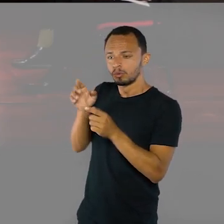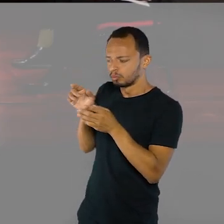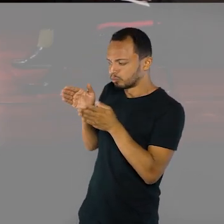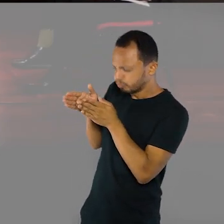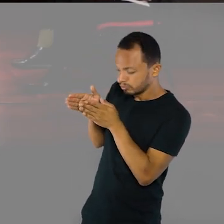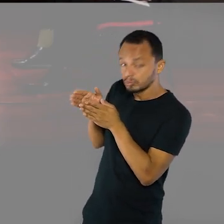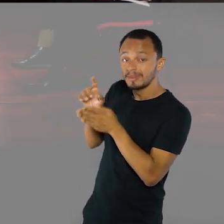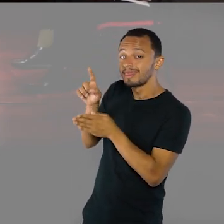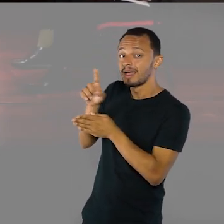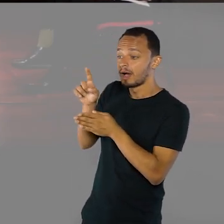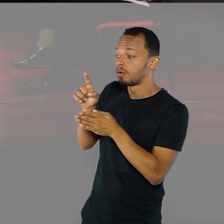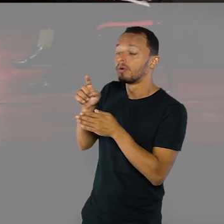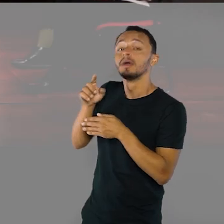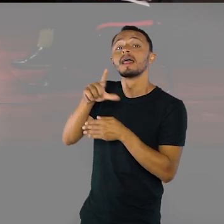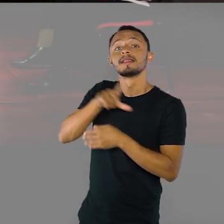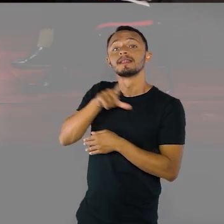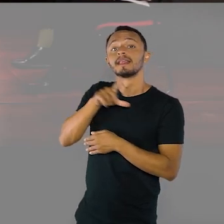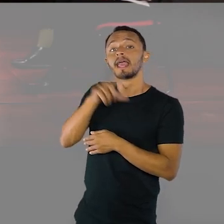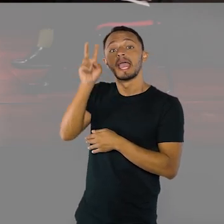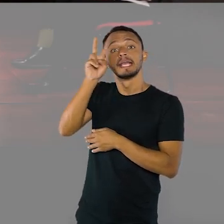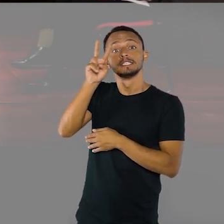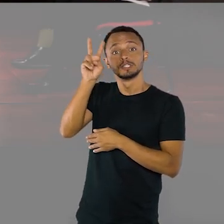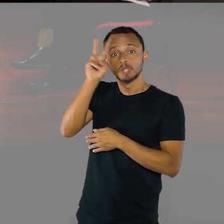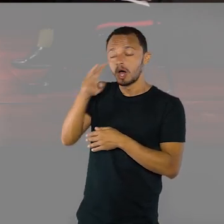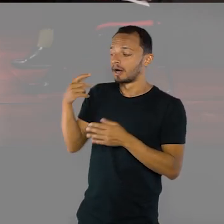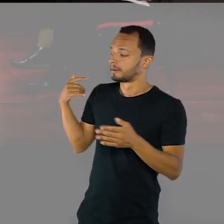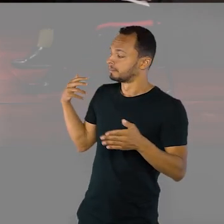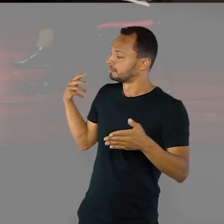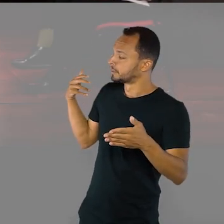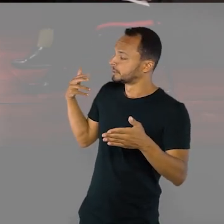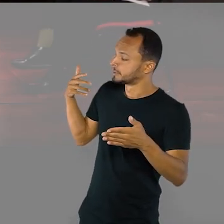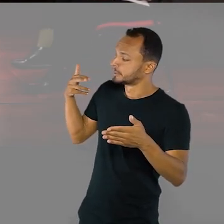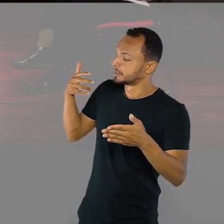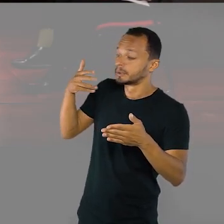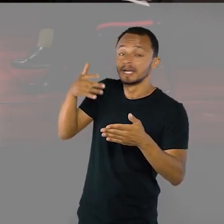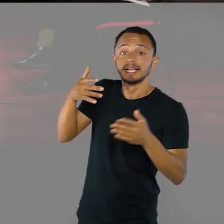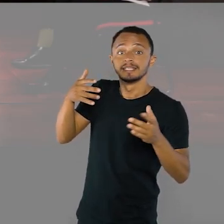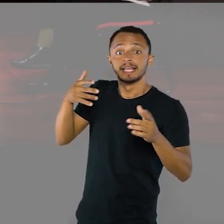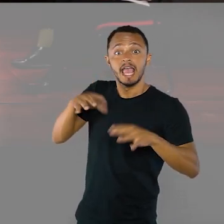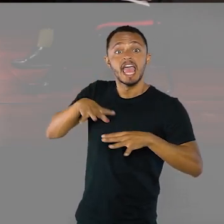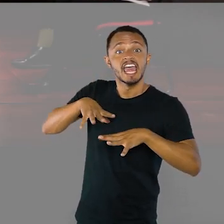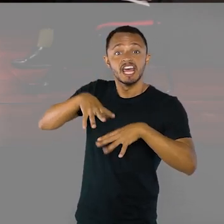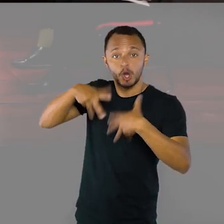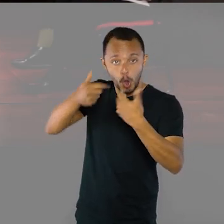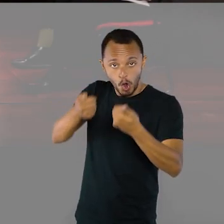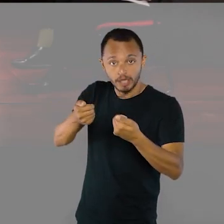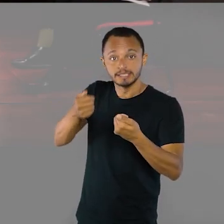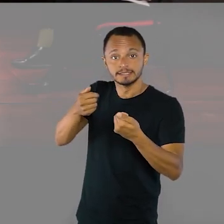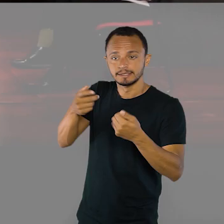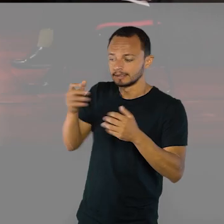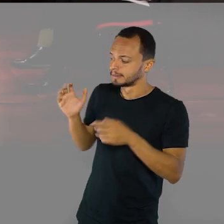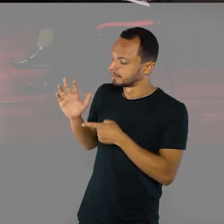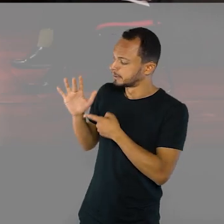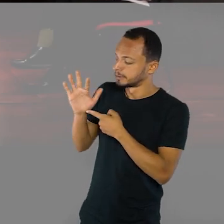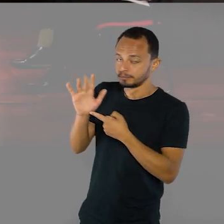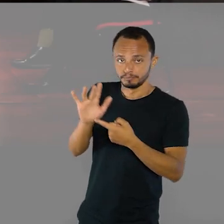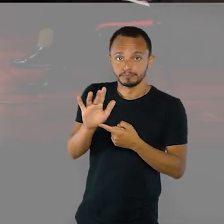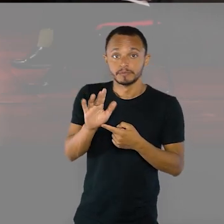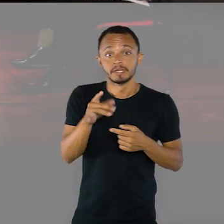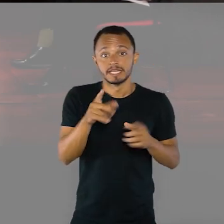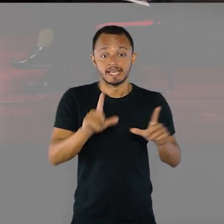sequestradas, quais foram os heróis, os protagonistas que foram silenciados no momento em que essa pintura de Pedro Américo ganha